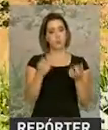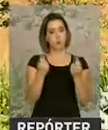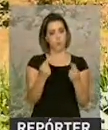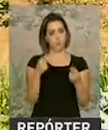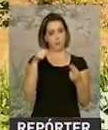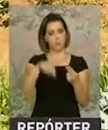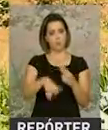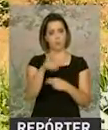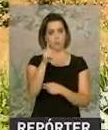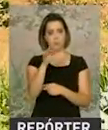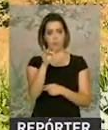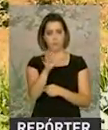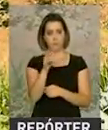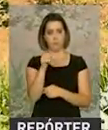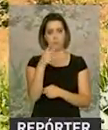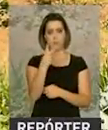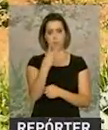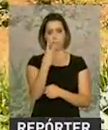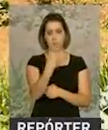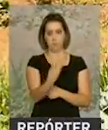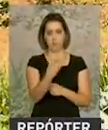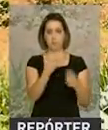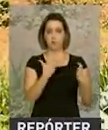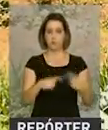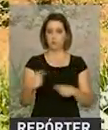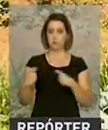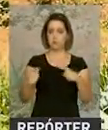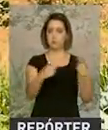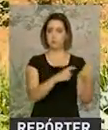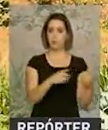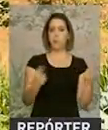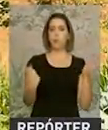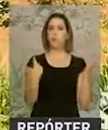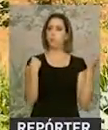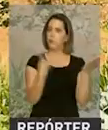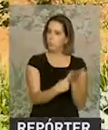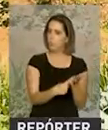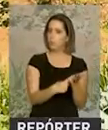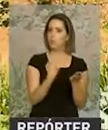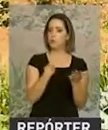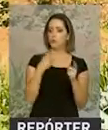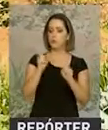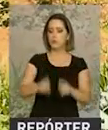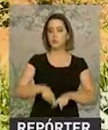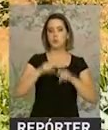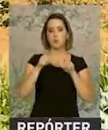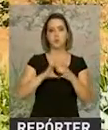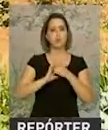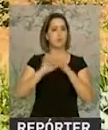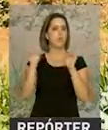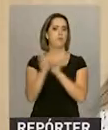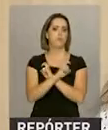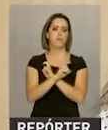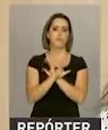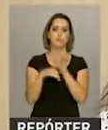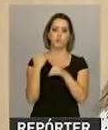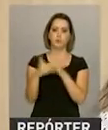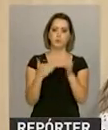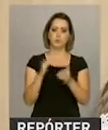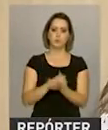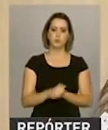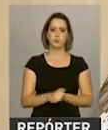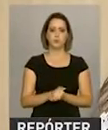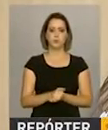aqui no Distrito Federal, são 23 unidades com o compromisso de uma produção orgânica e sustentável. É uma